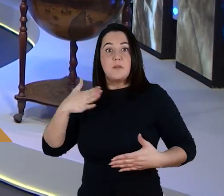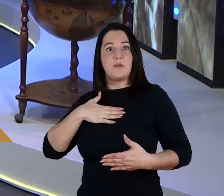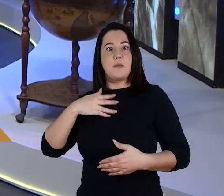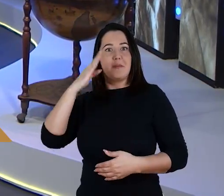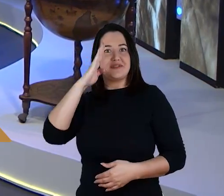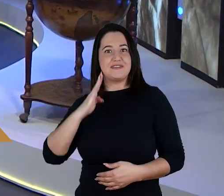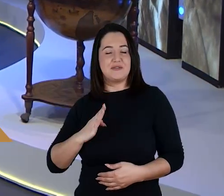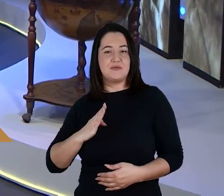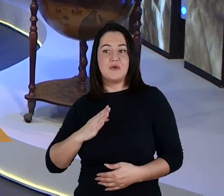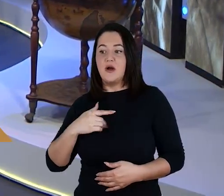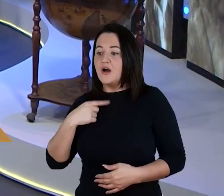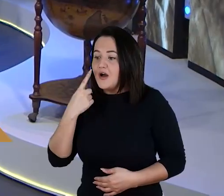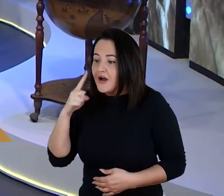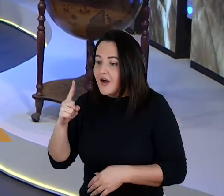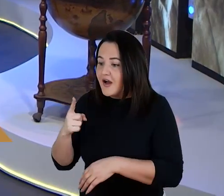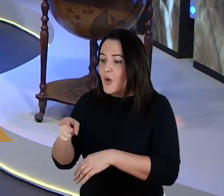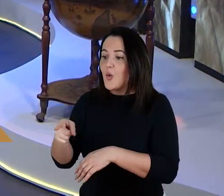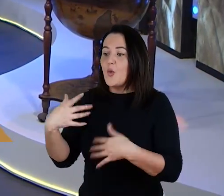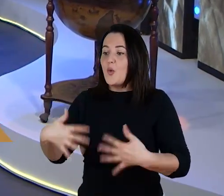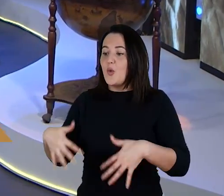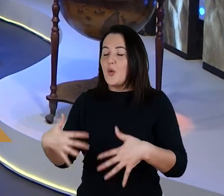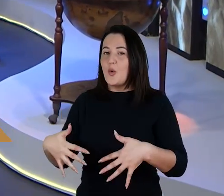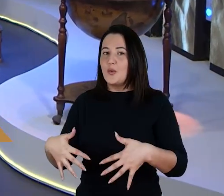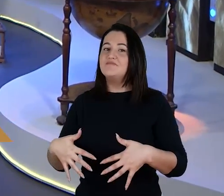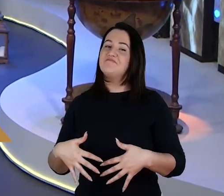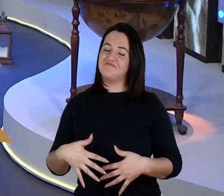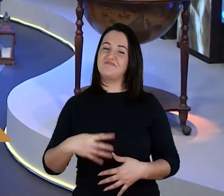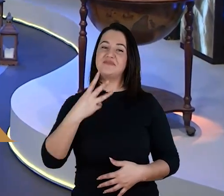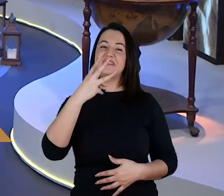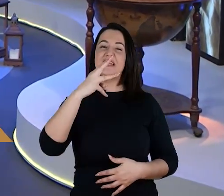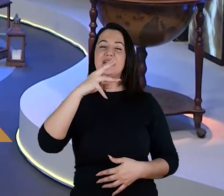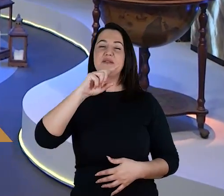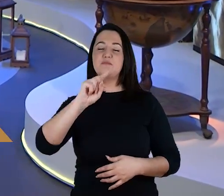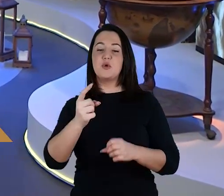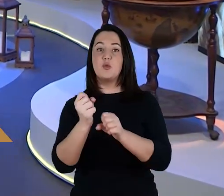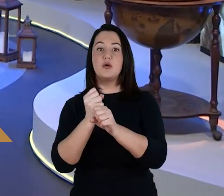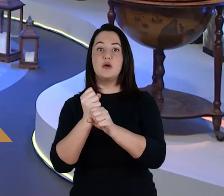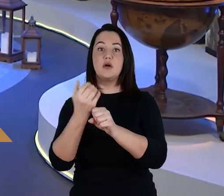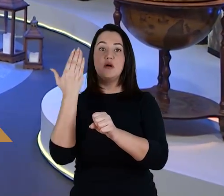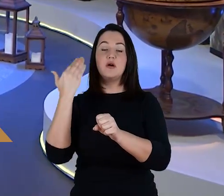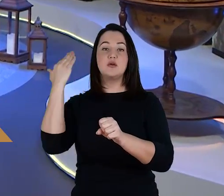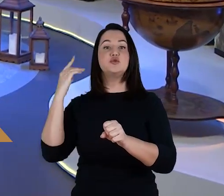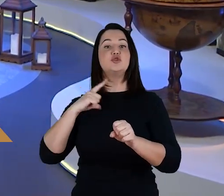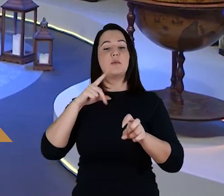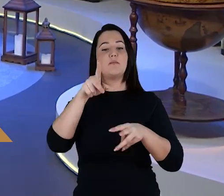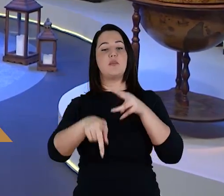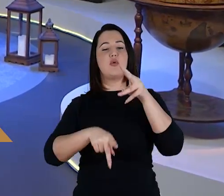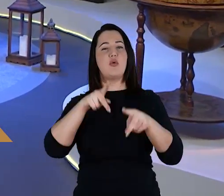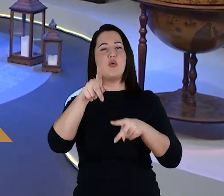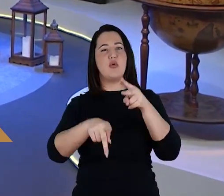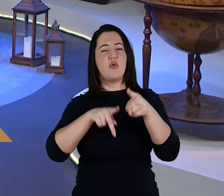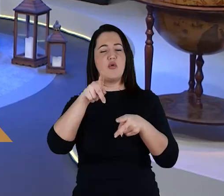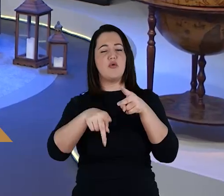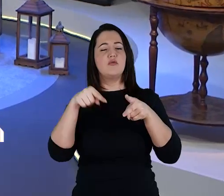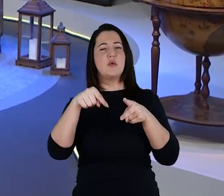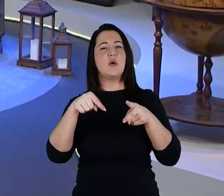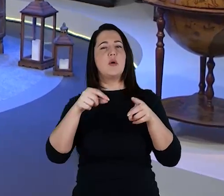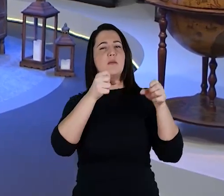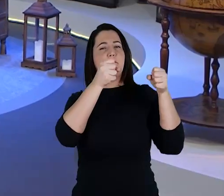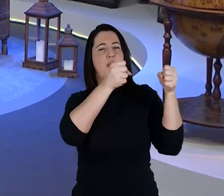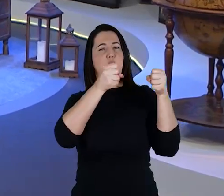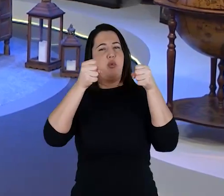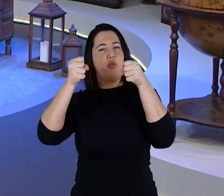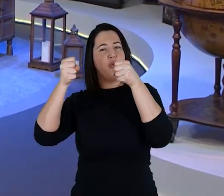3.000 anos, os hititas eram a nação mais poderosa do Antigo Oriente. O seu império se estendia por